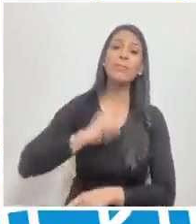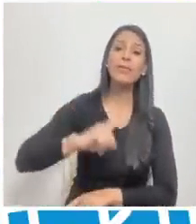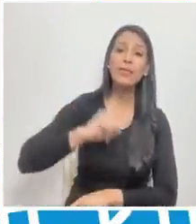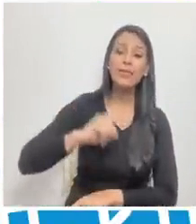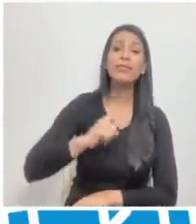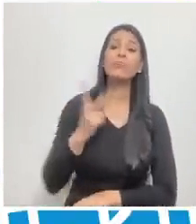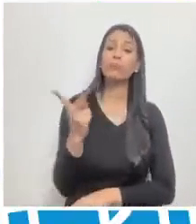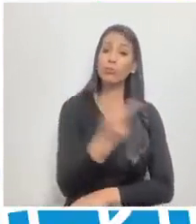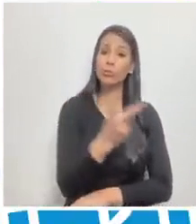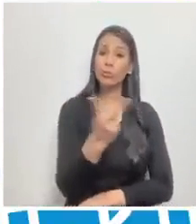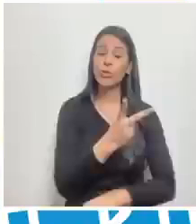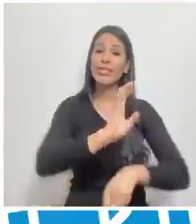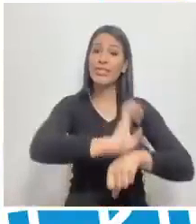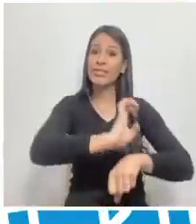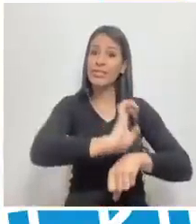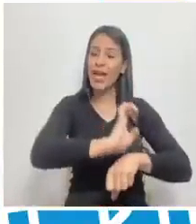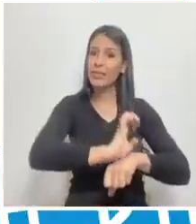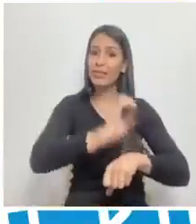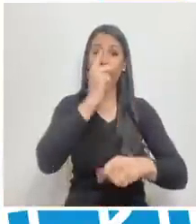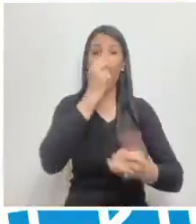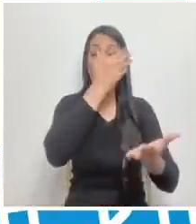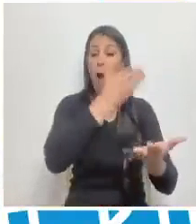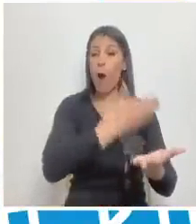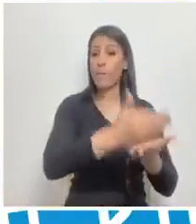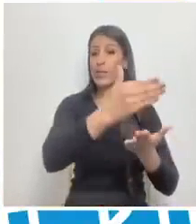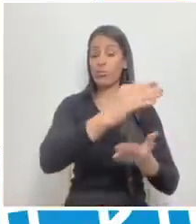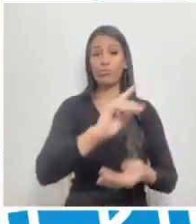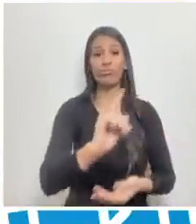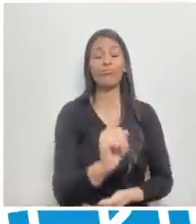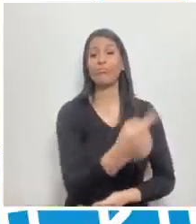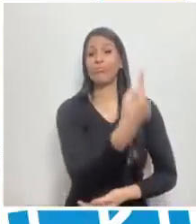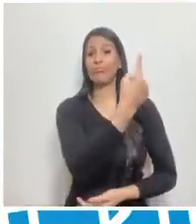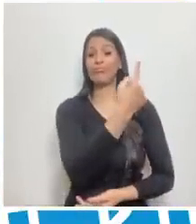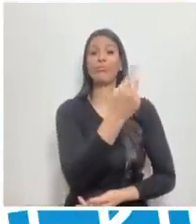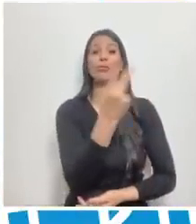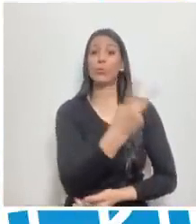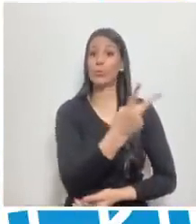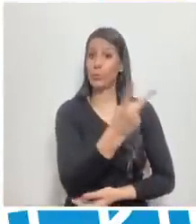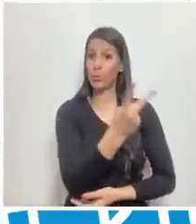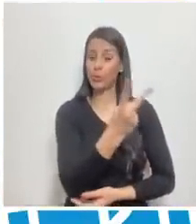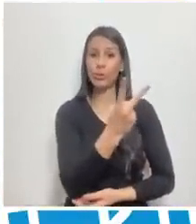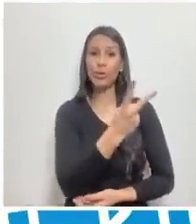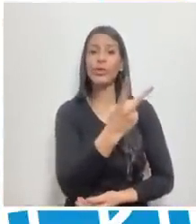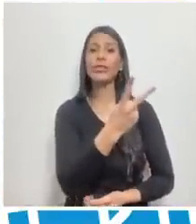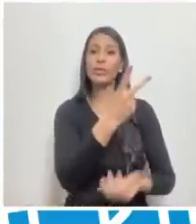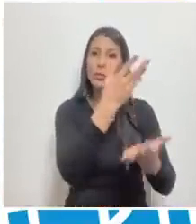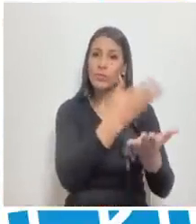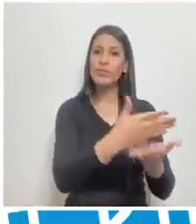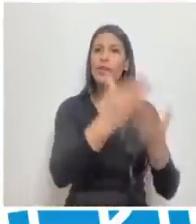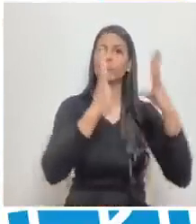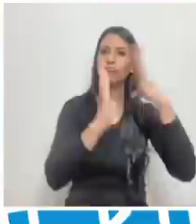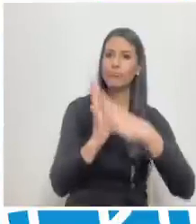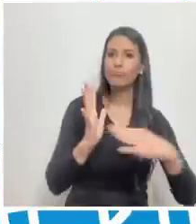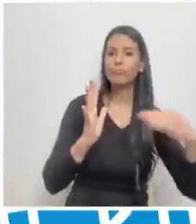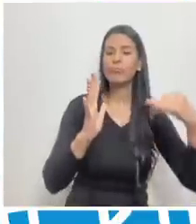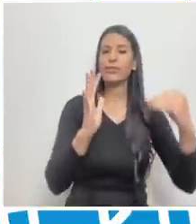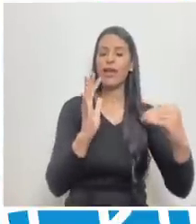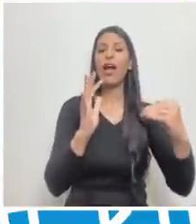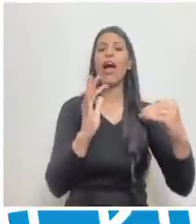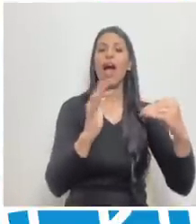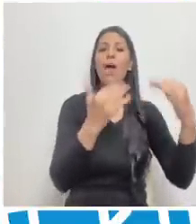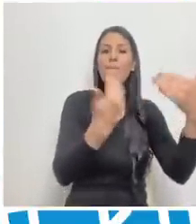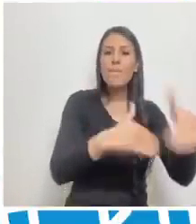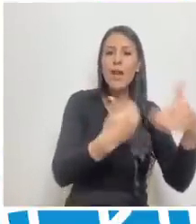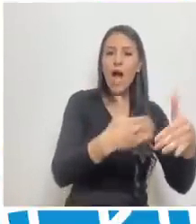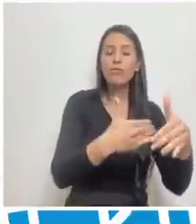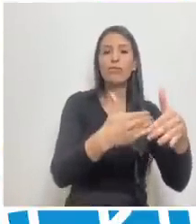estados primeiros, né, a absorver esse modelo de avaliação em larga escala, no